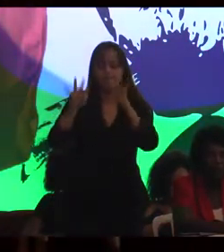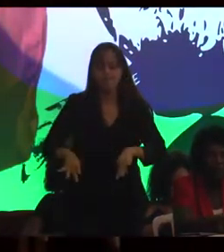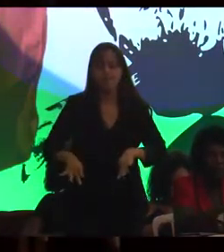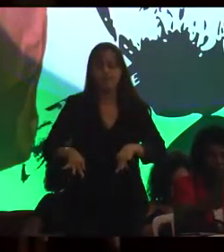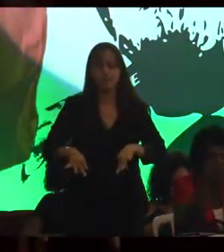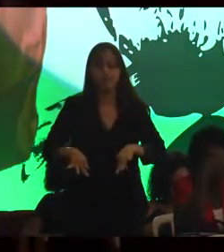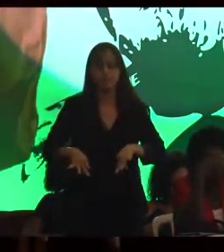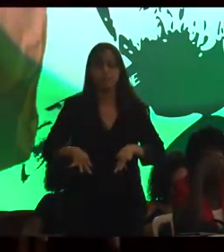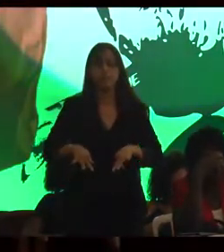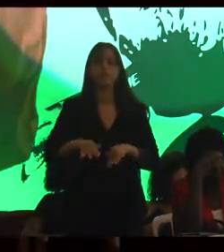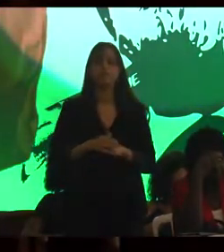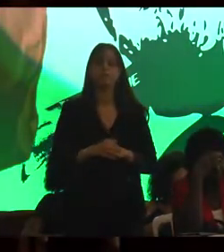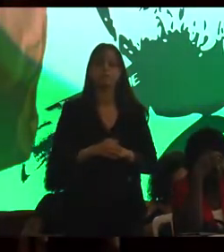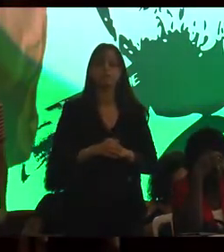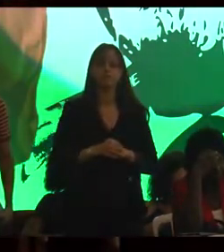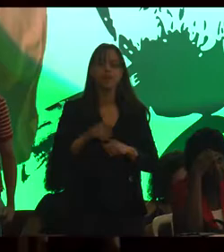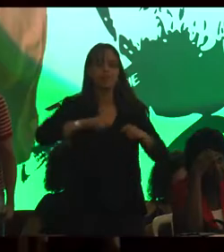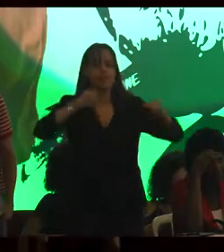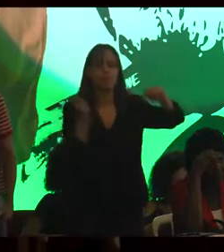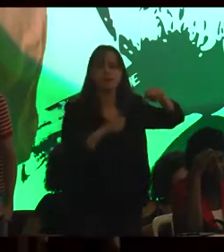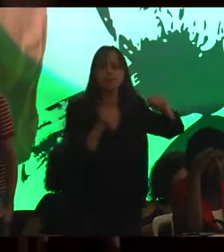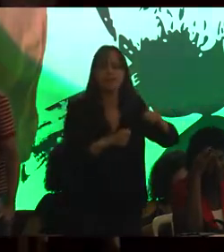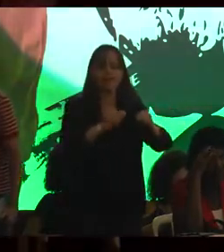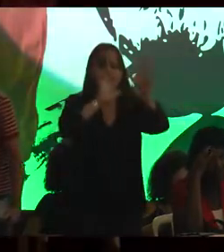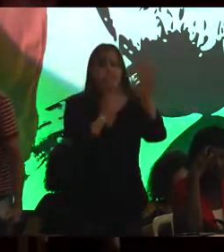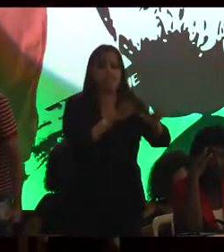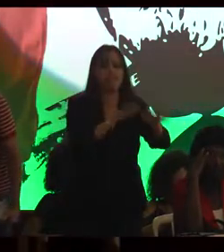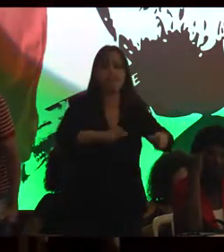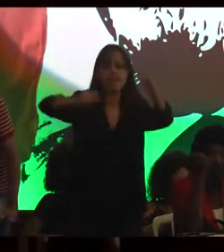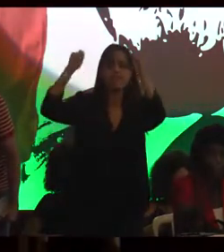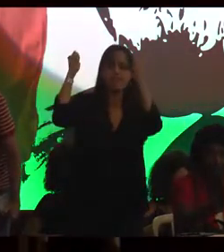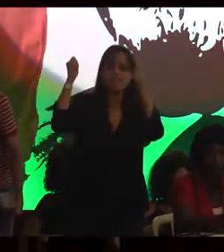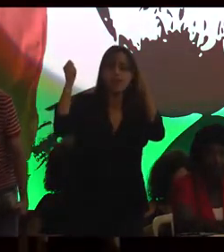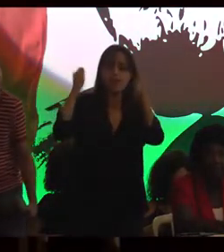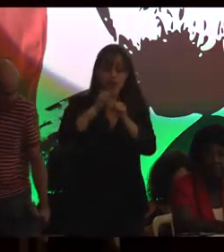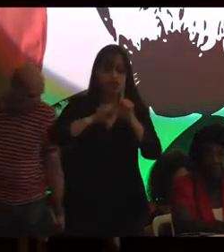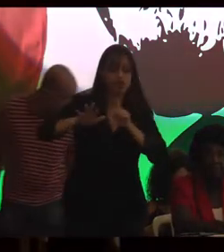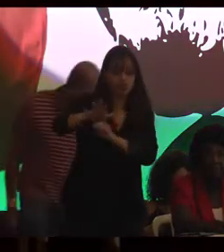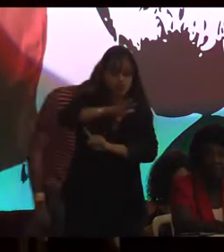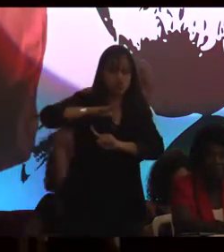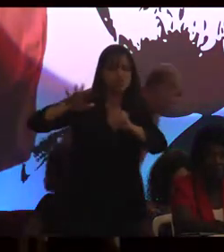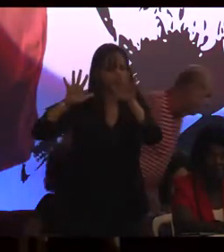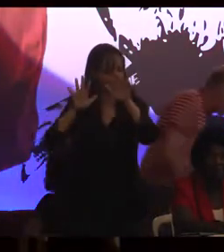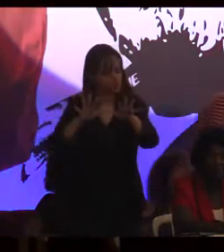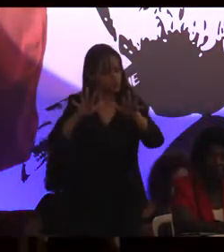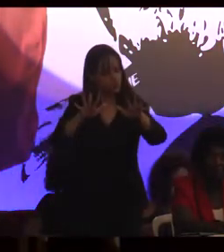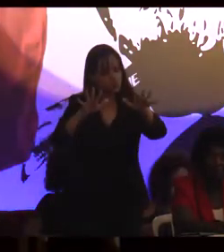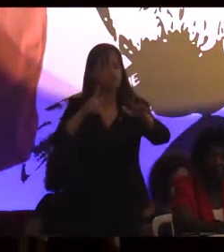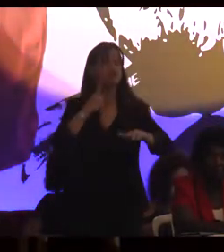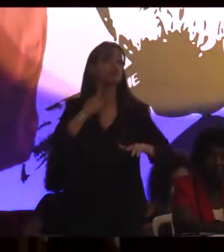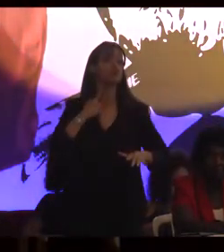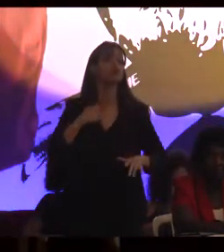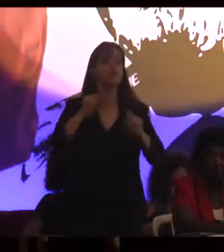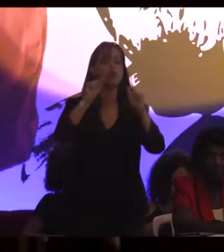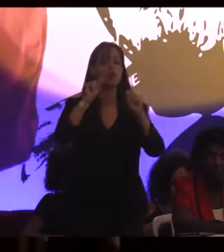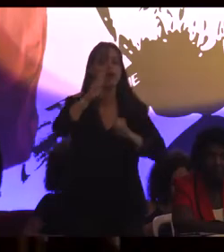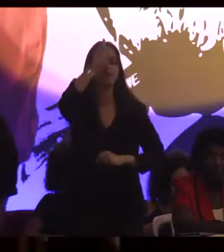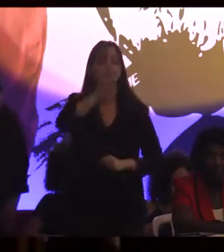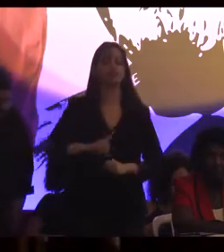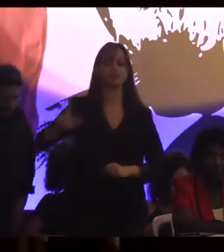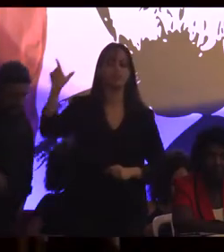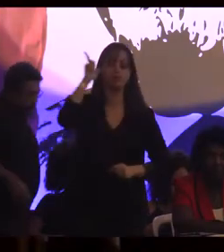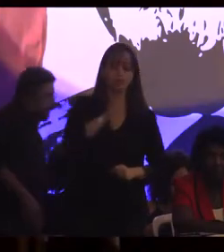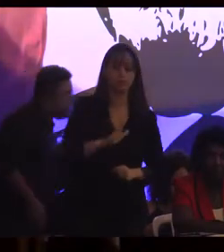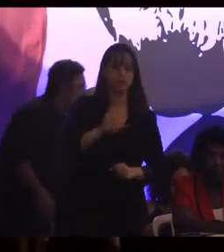País afora, em greves, panelaços, passeatas, a sociedade mobilizou-se, acreditando que a conquista de direitos só se